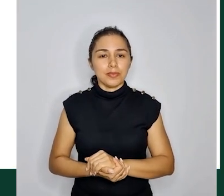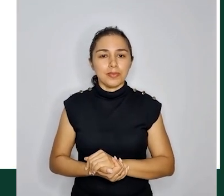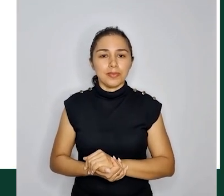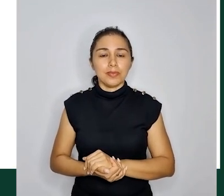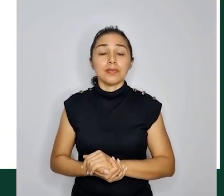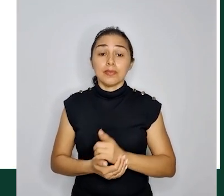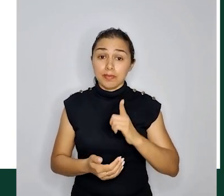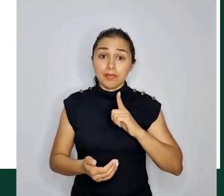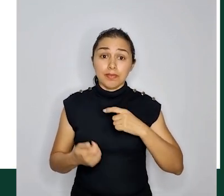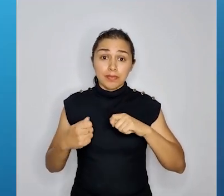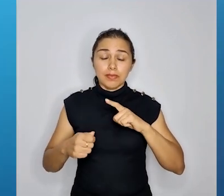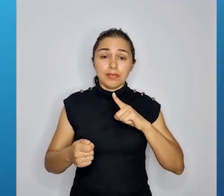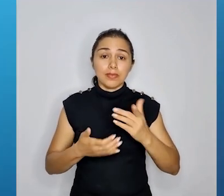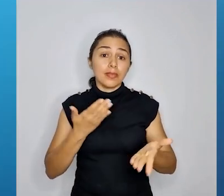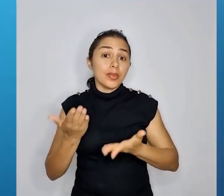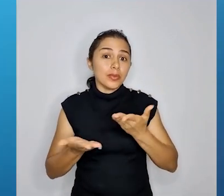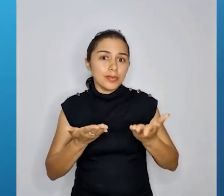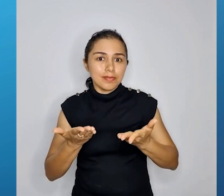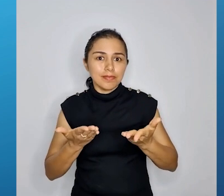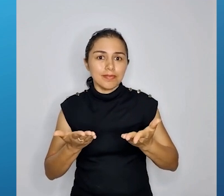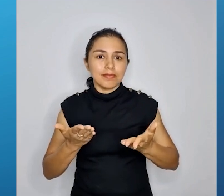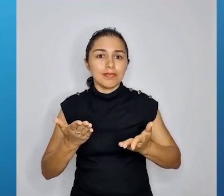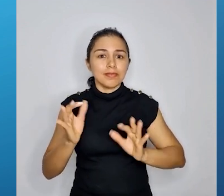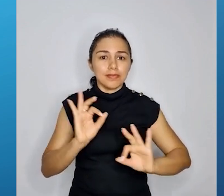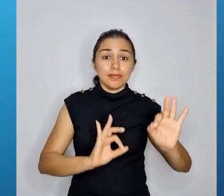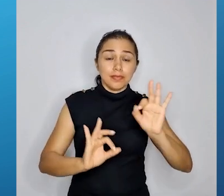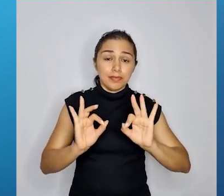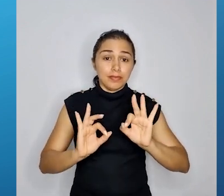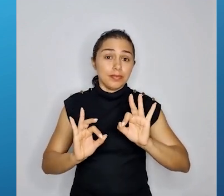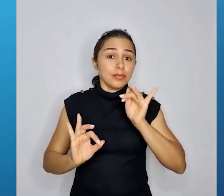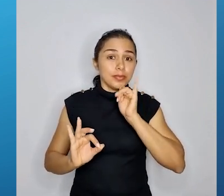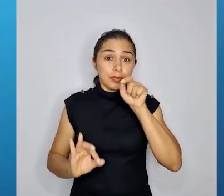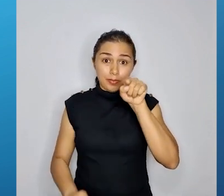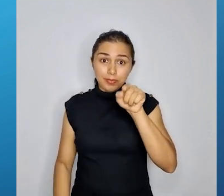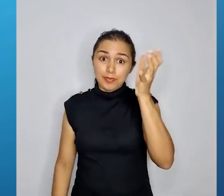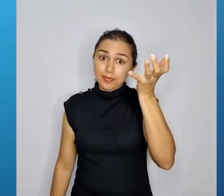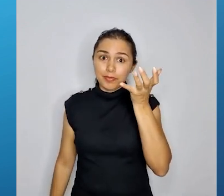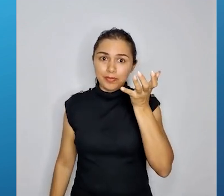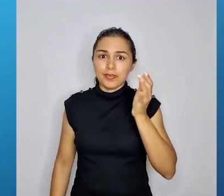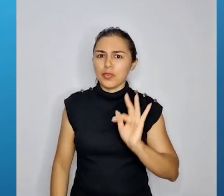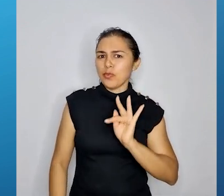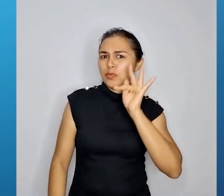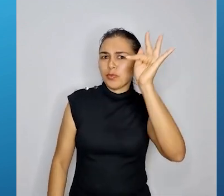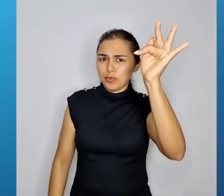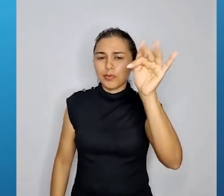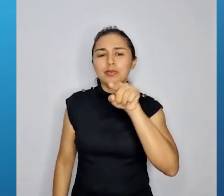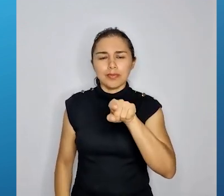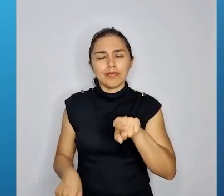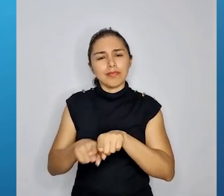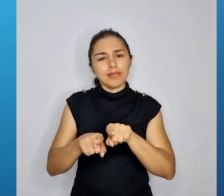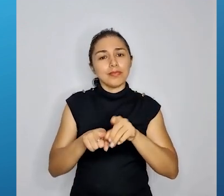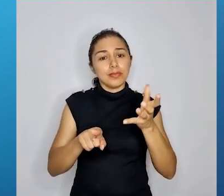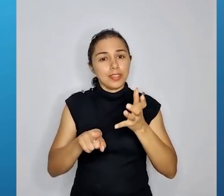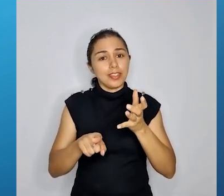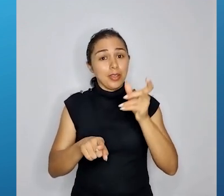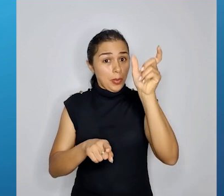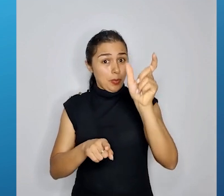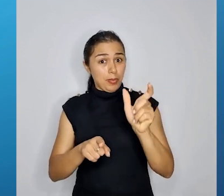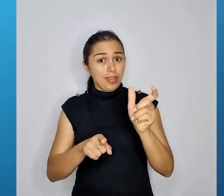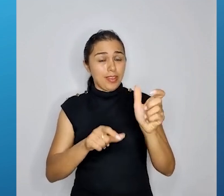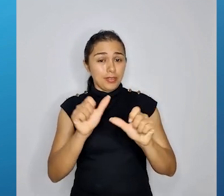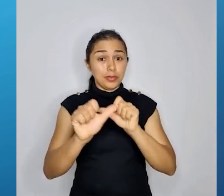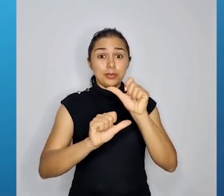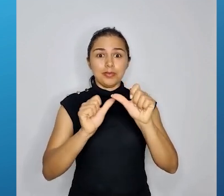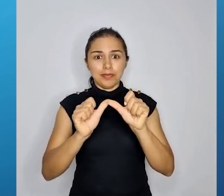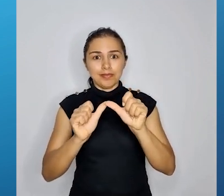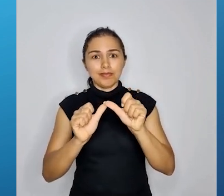alguns cuidados na preparação, ou seja, você, né, que quer futuramente virar um atleta de maratona, já